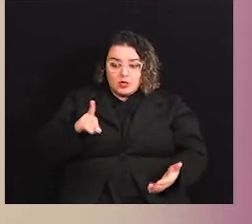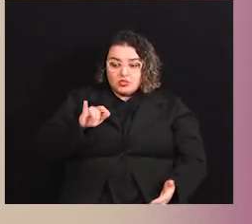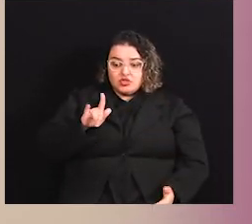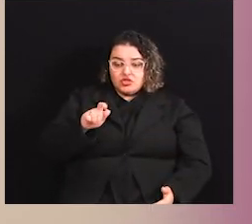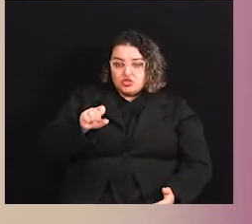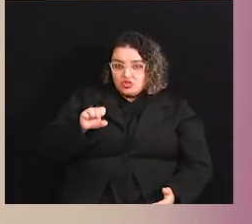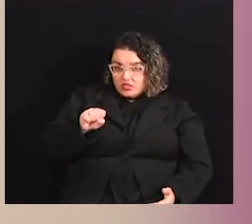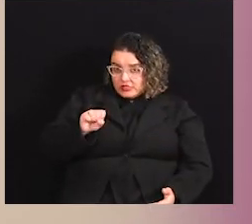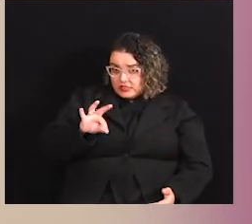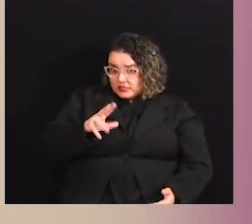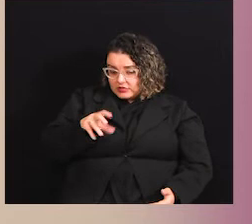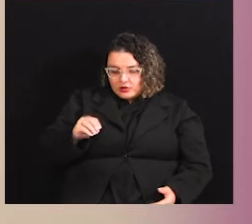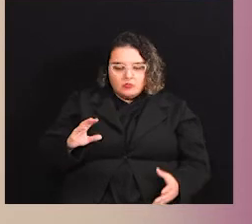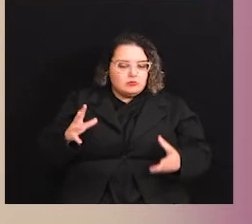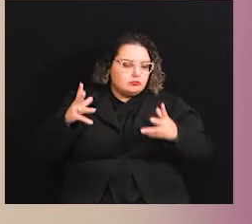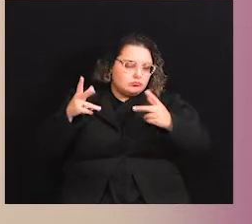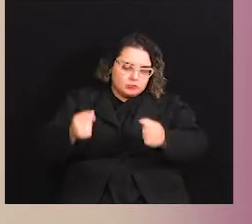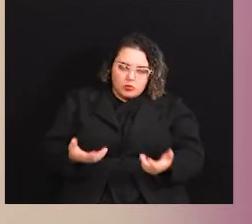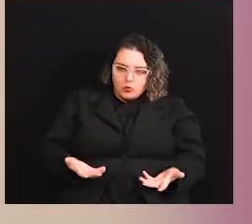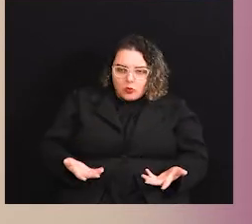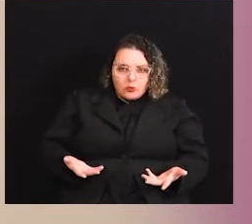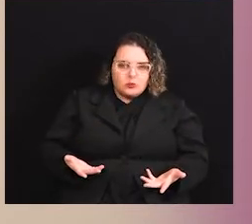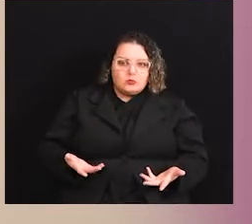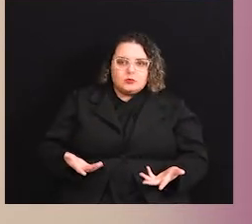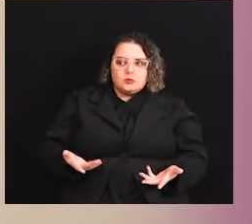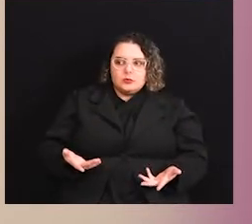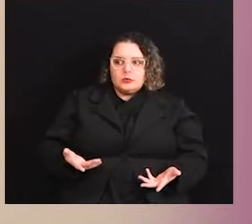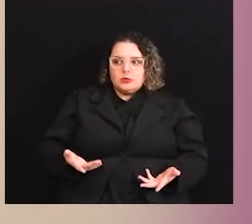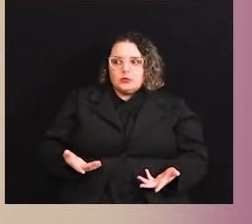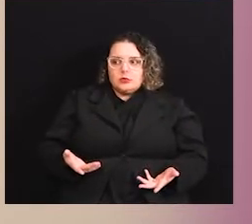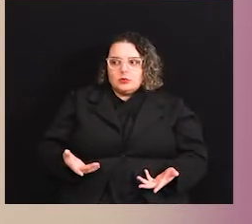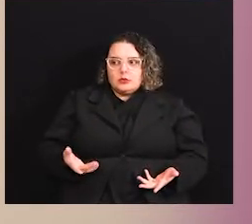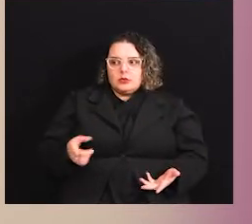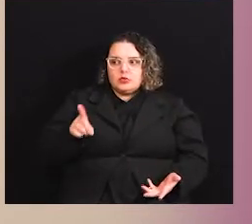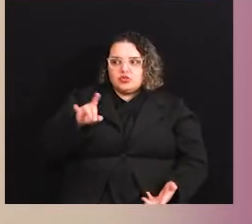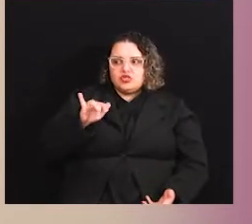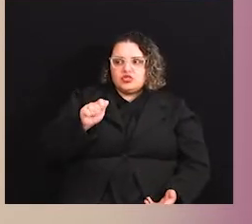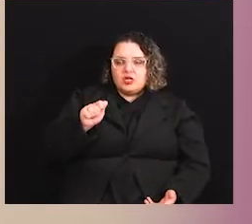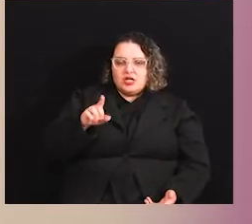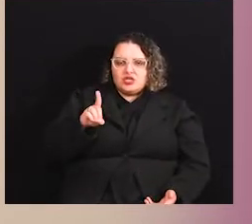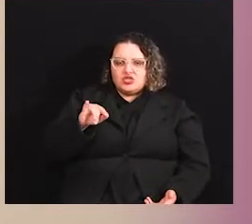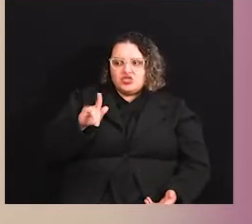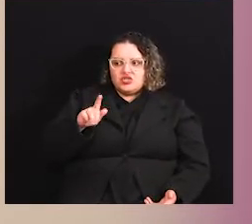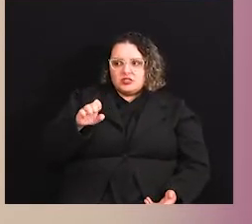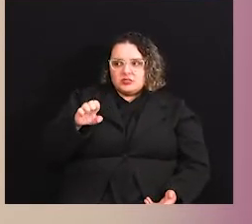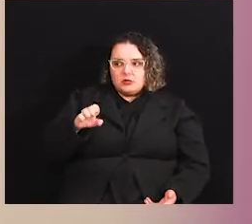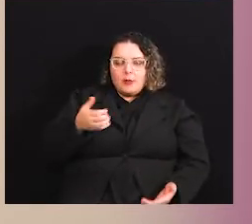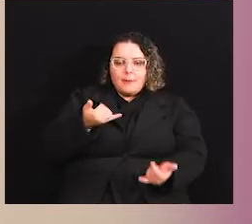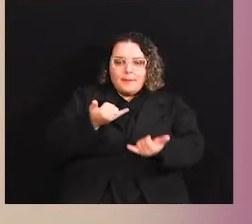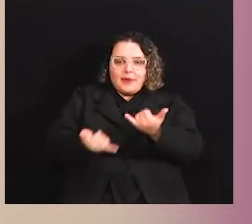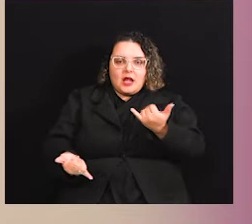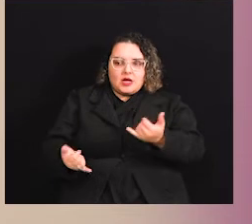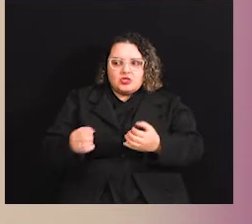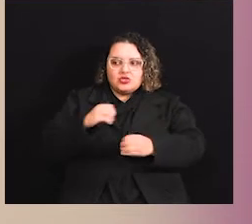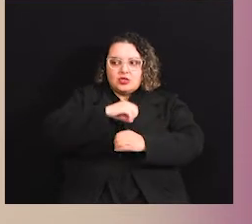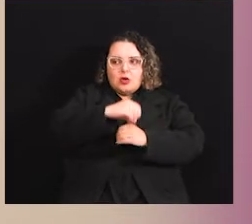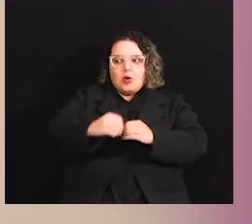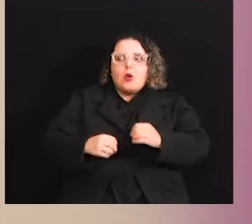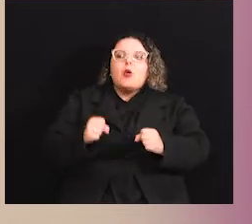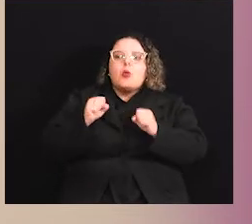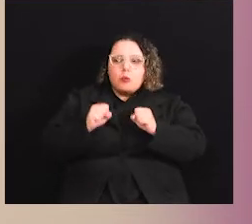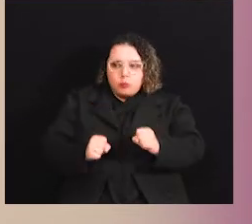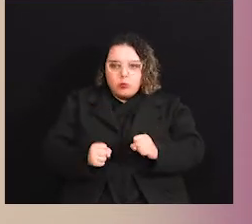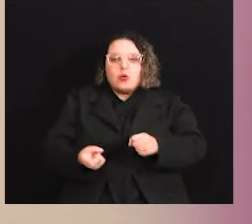da lactose como um todo, aqueles pacientes que tiveram, por exemplo, uma giardíase e perderam parte das células, eles podem sim